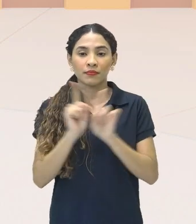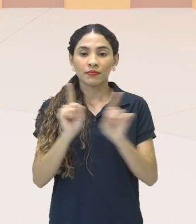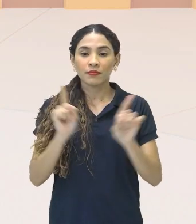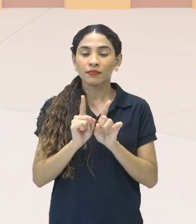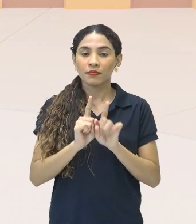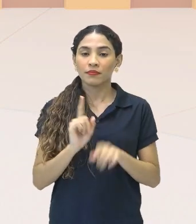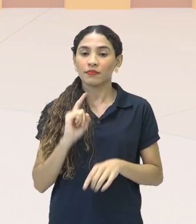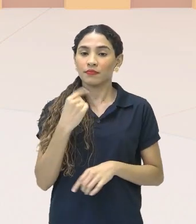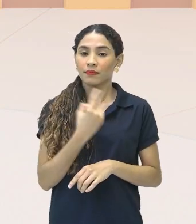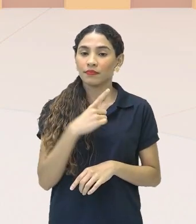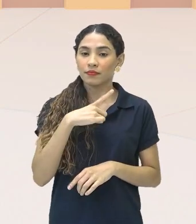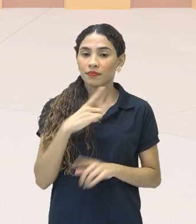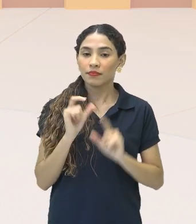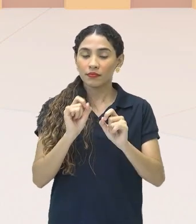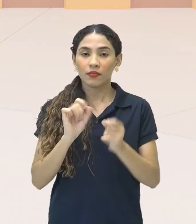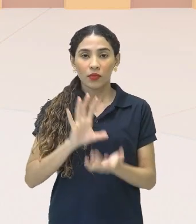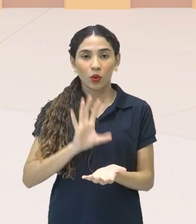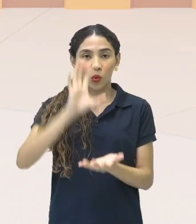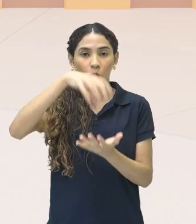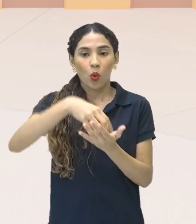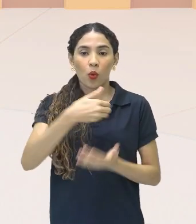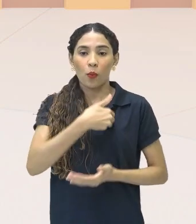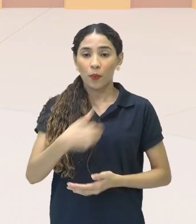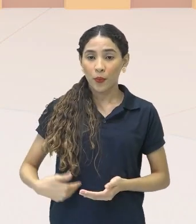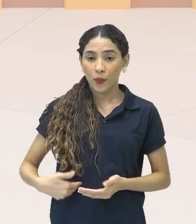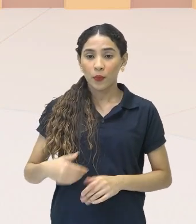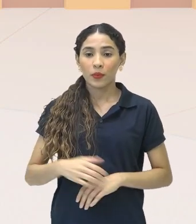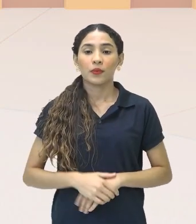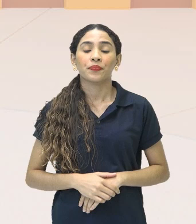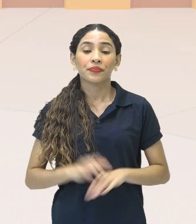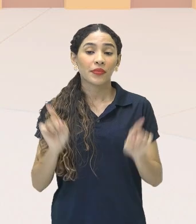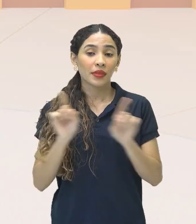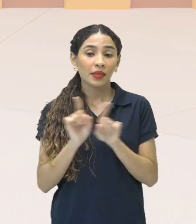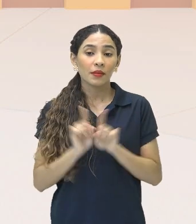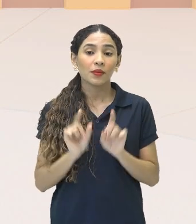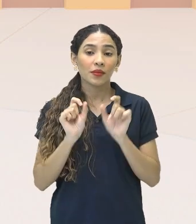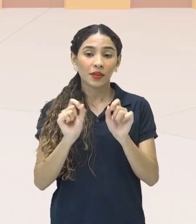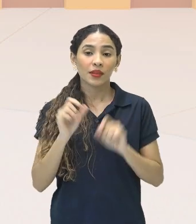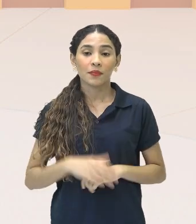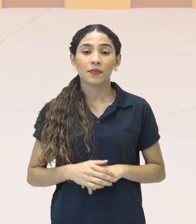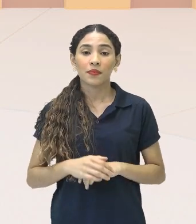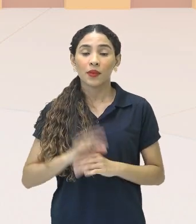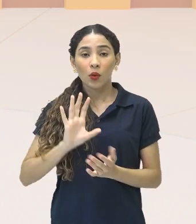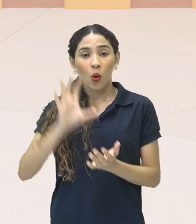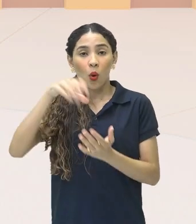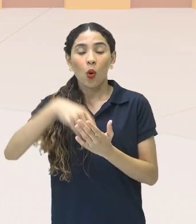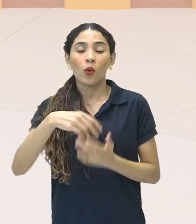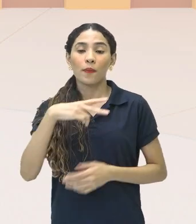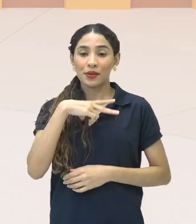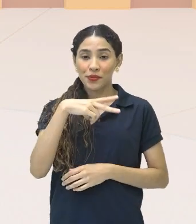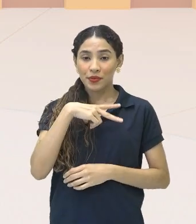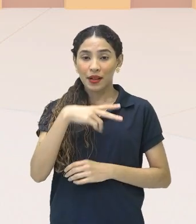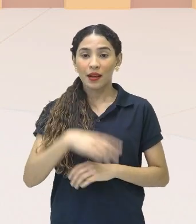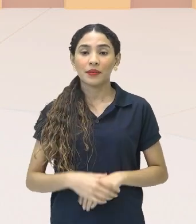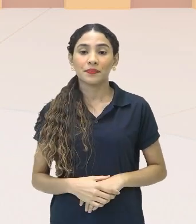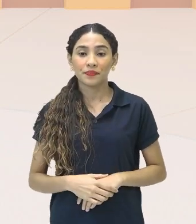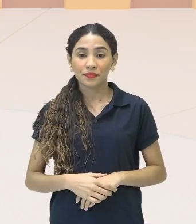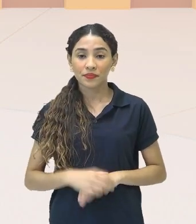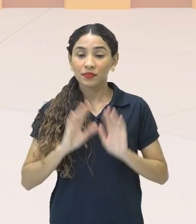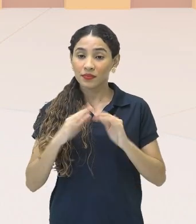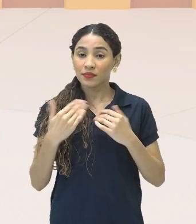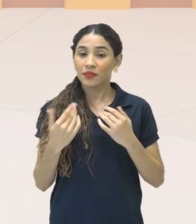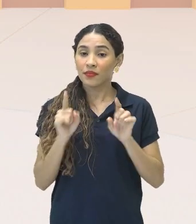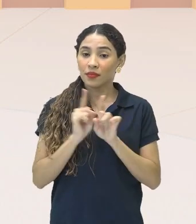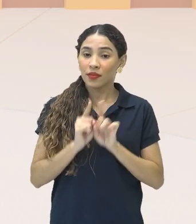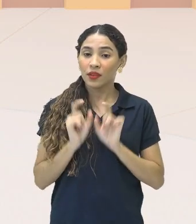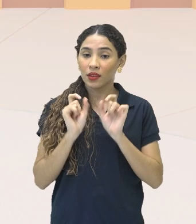Aí nós temos os órgãos públicos, nós temos órgãos privados. Então, nós